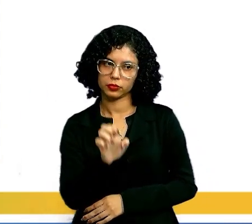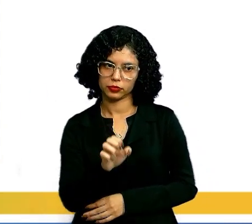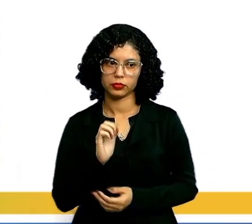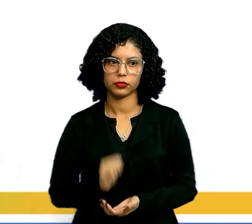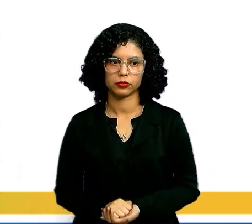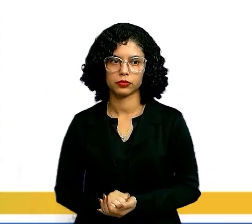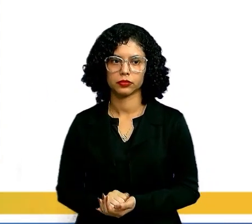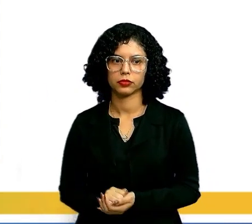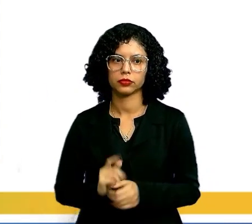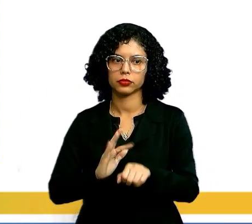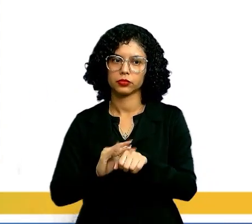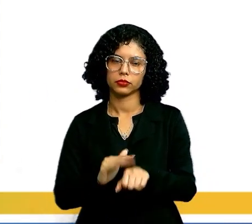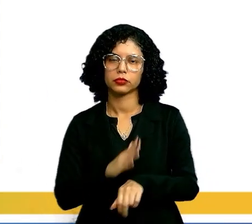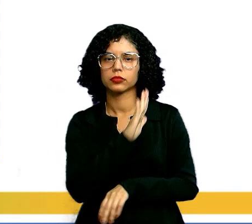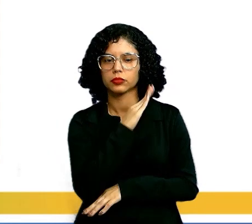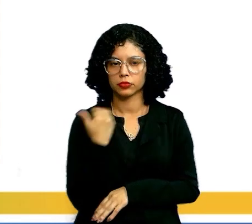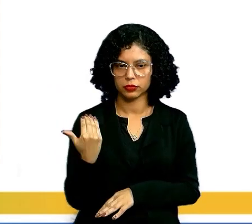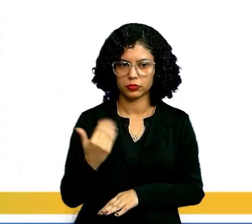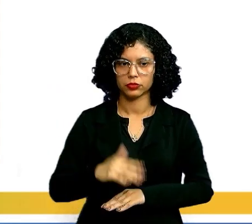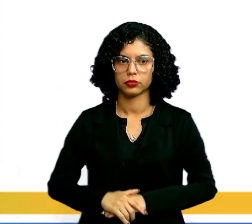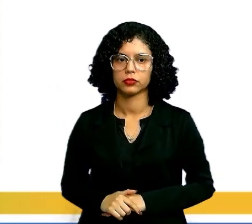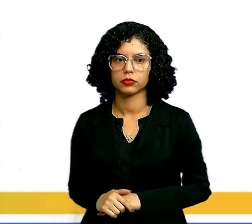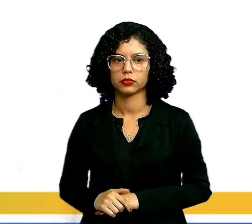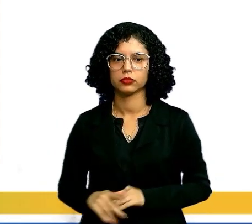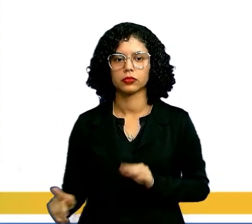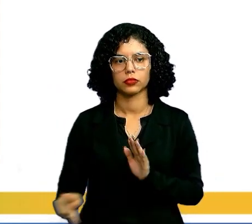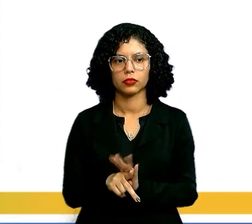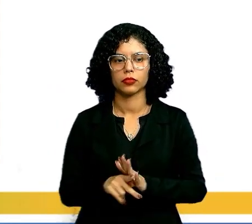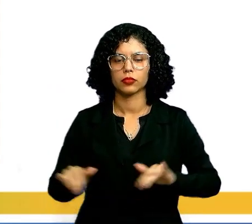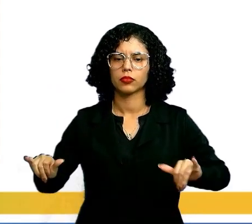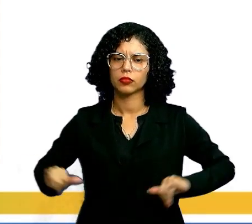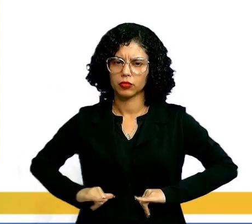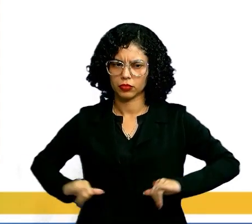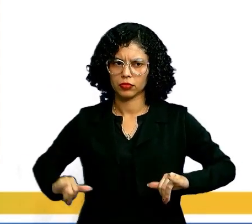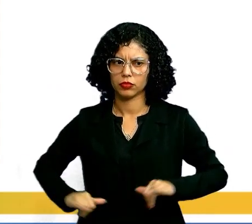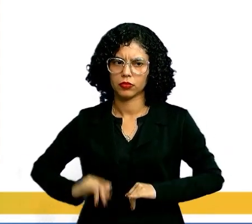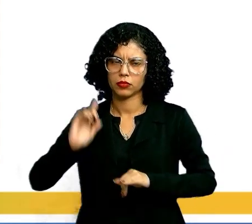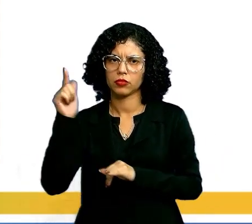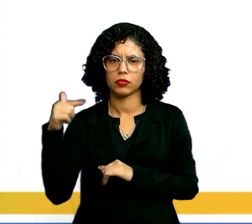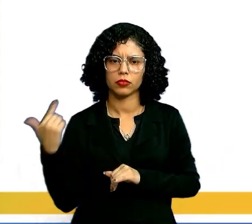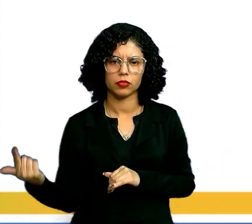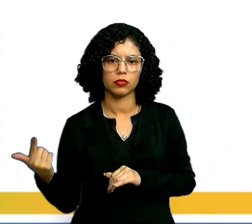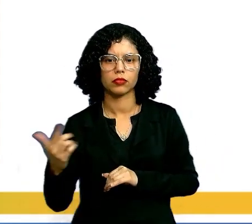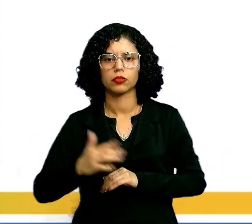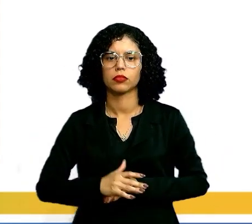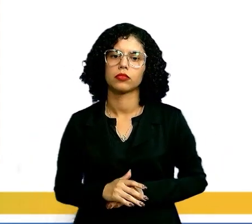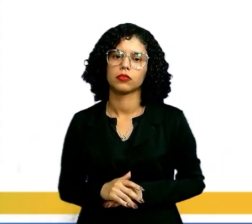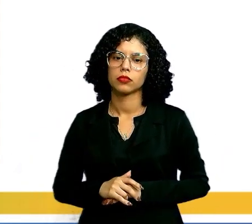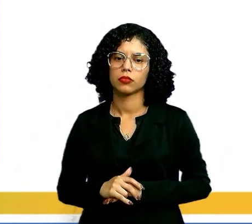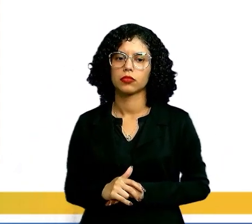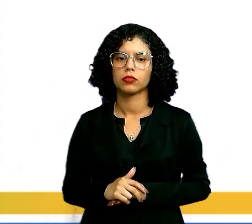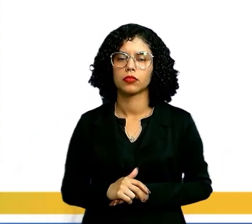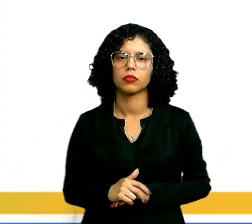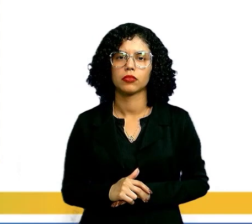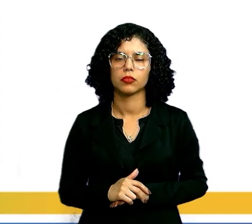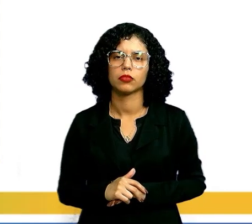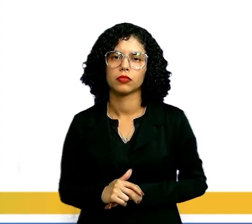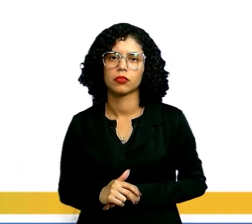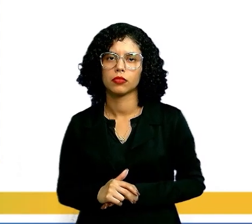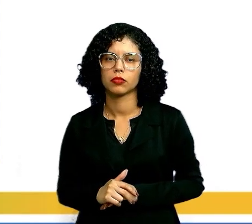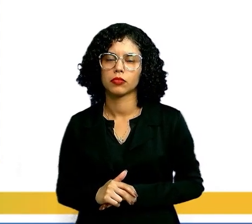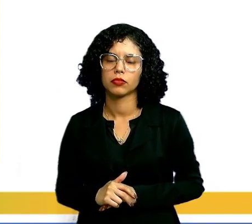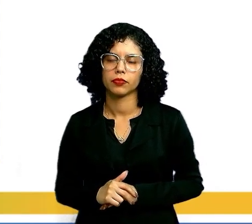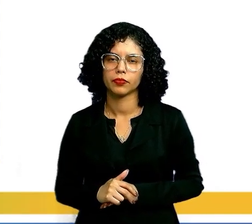de atormentar-se com doenças morte e o próprio sofrimento seu e o